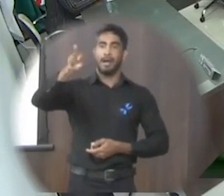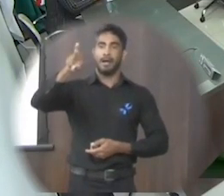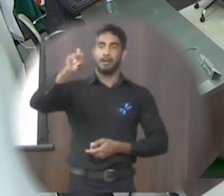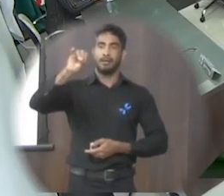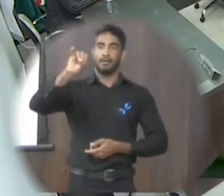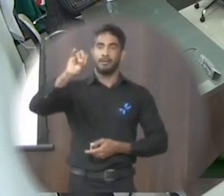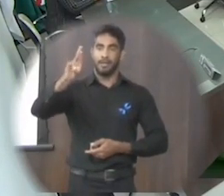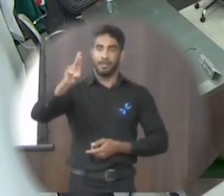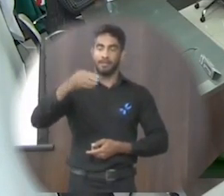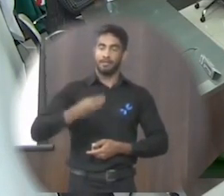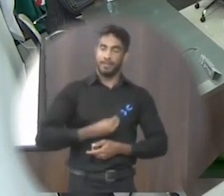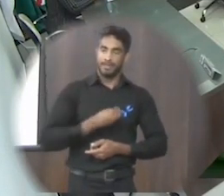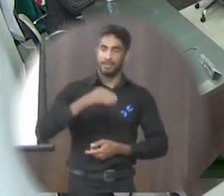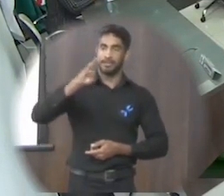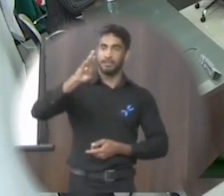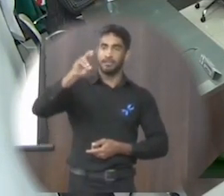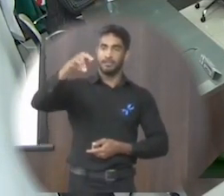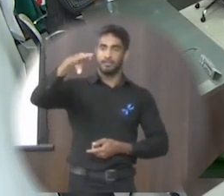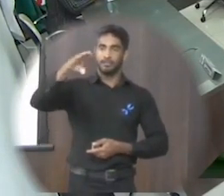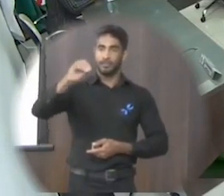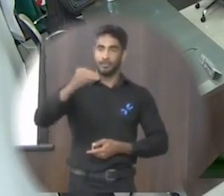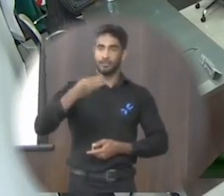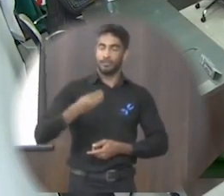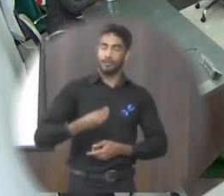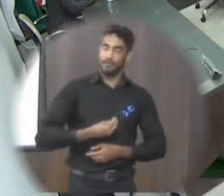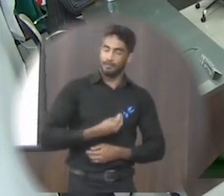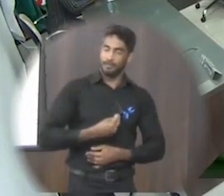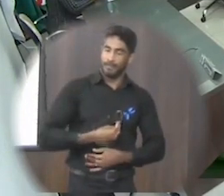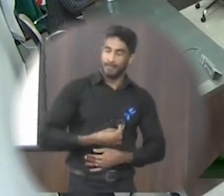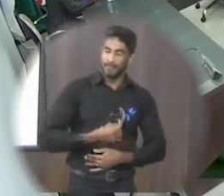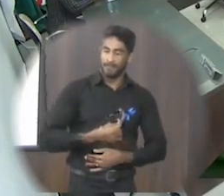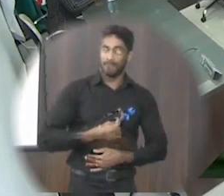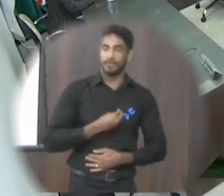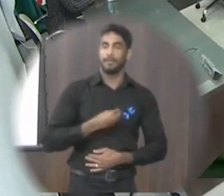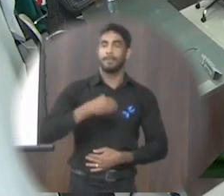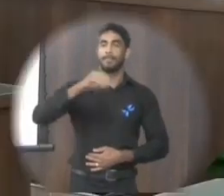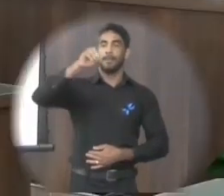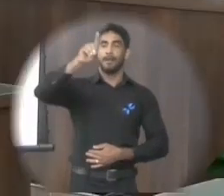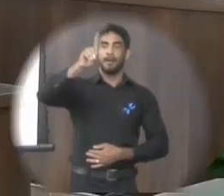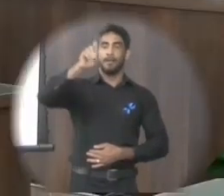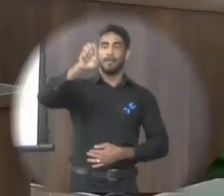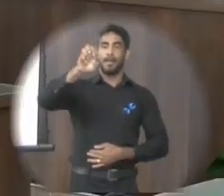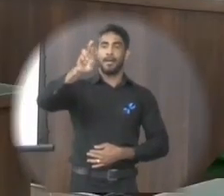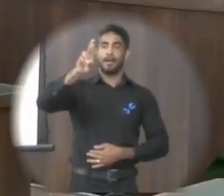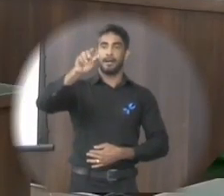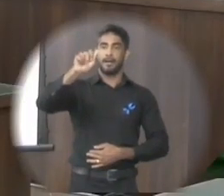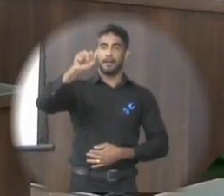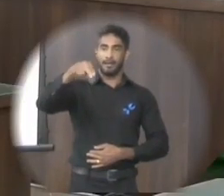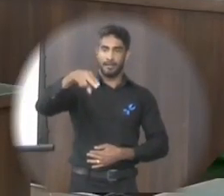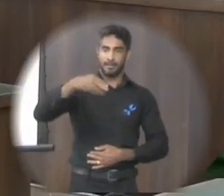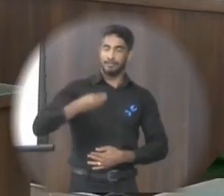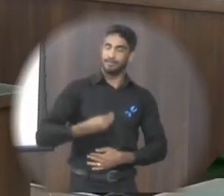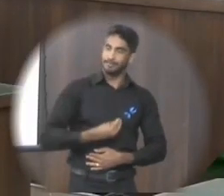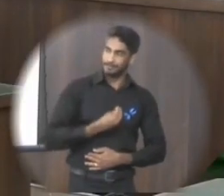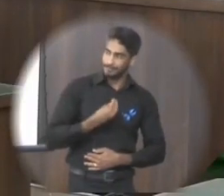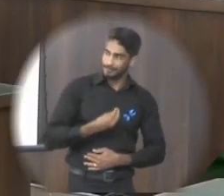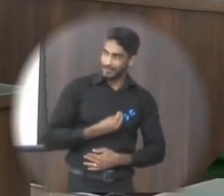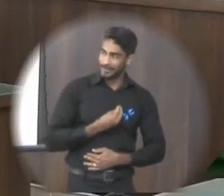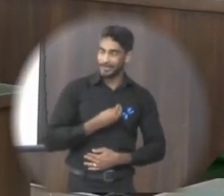Cordeiro. Presente. Bruno Henrique Oliveira Mendes. Presente. Derlan Miranda dos Reis.